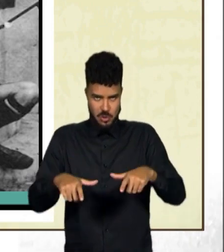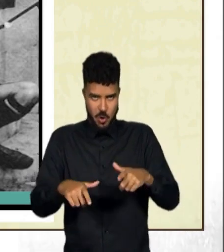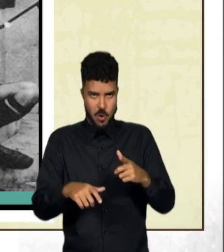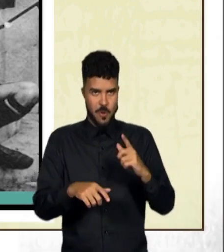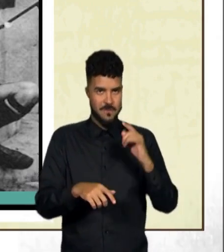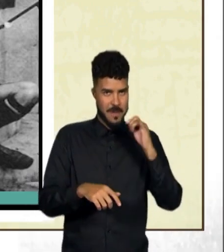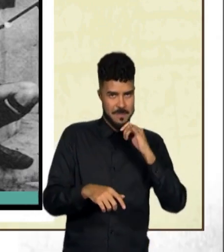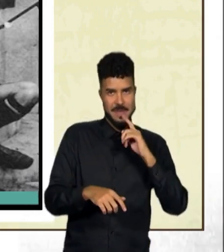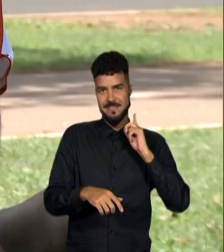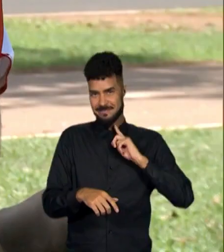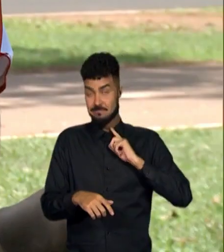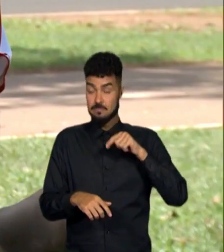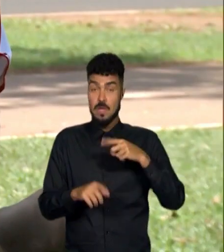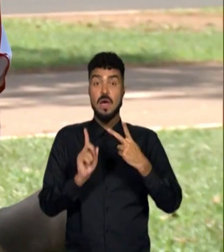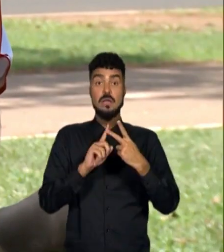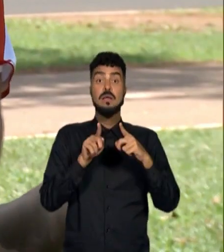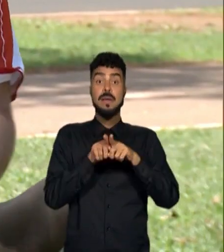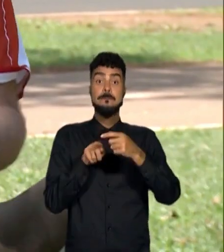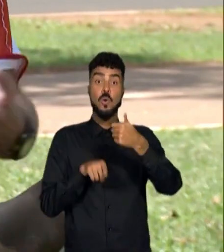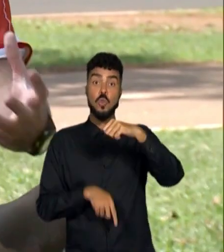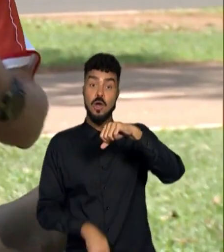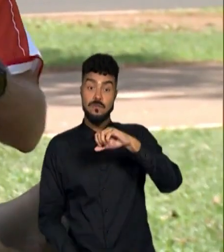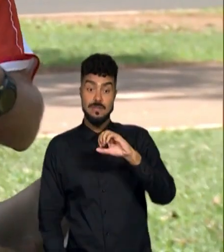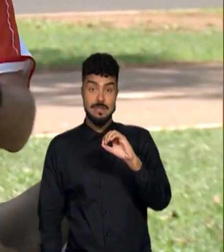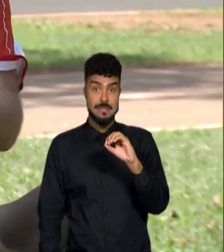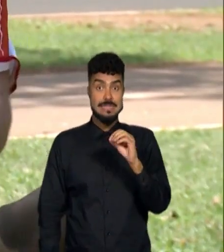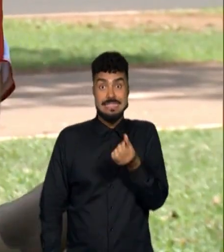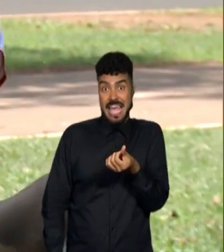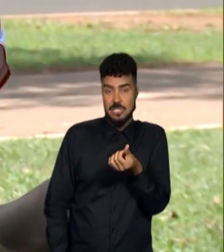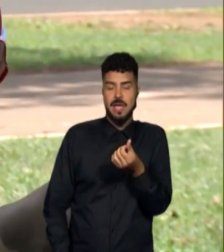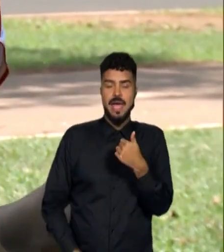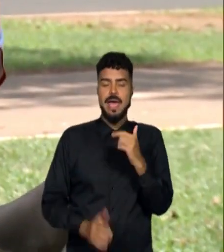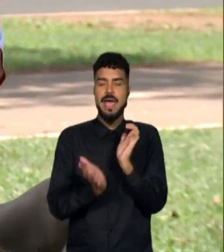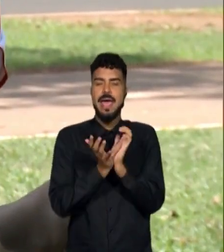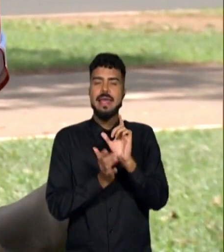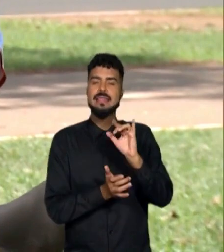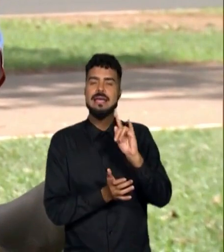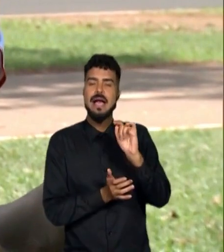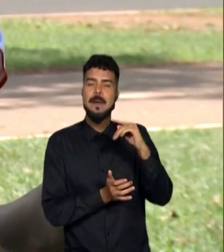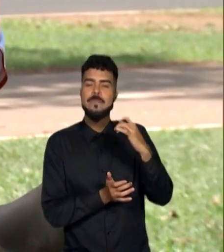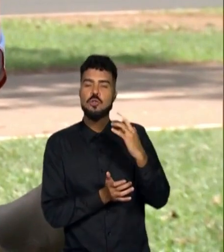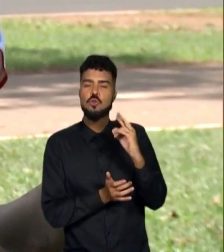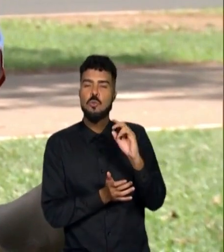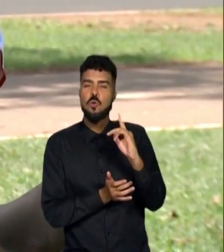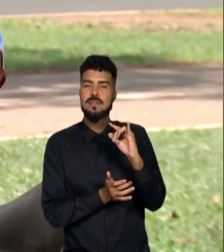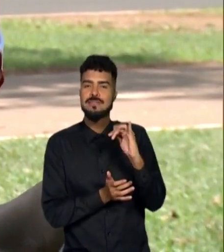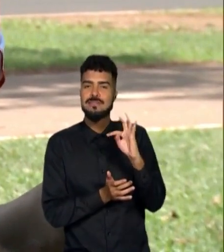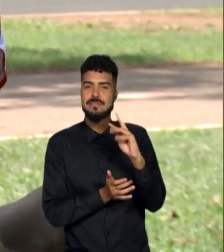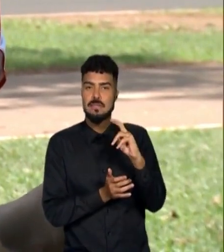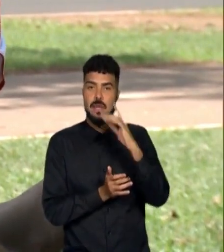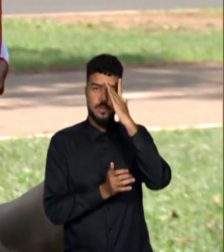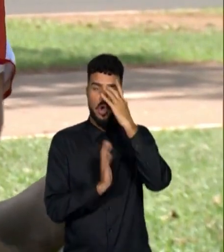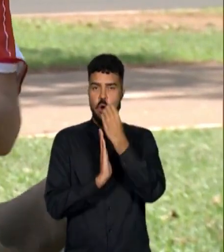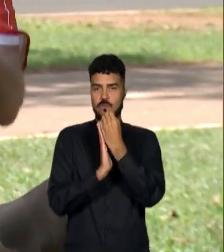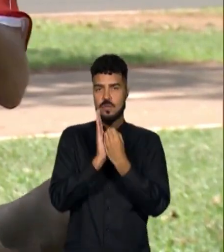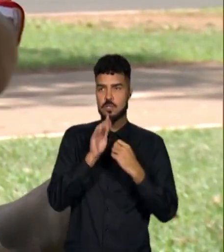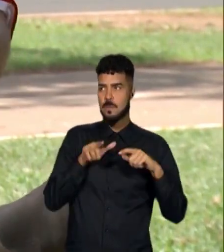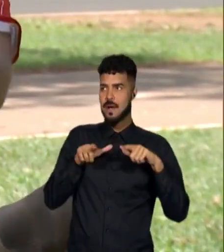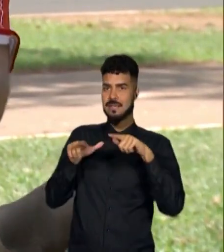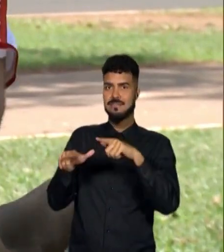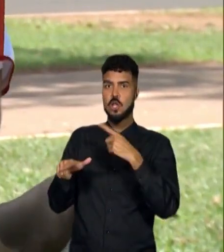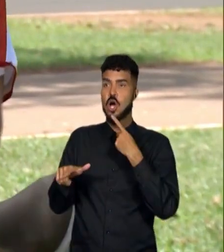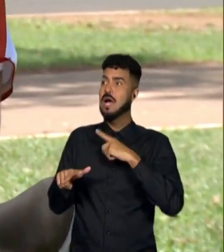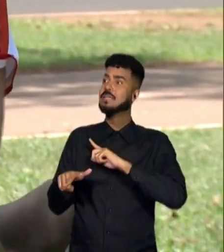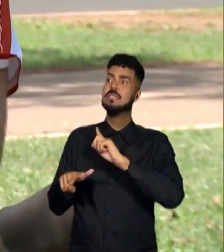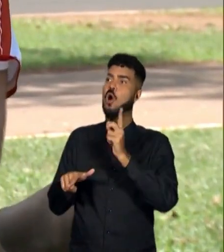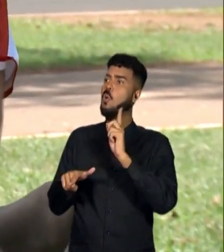também em 1906. Tem uma disputa da Liga Metropolitana que manda um ofício para os clubes para não incluírem